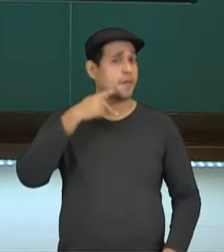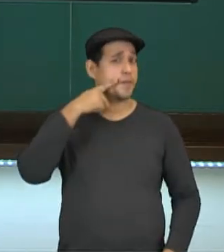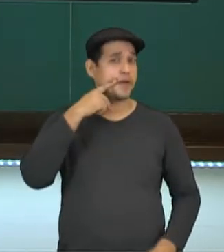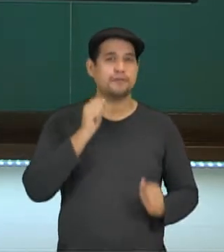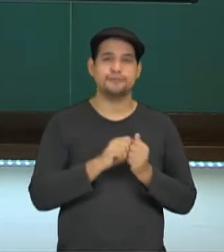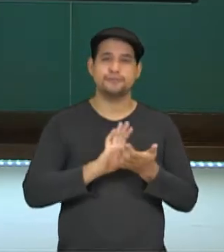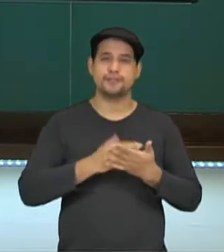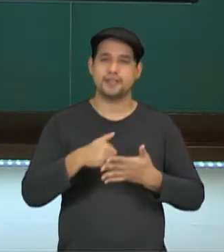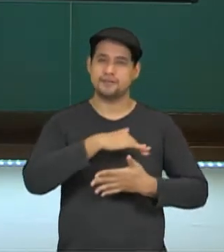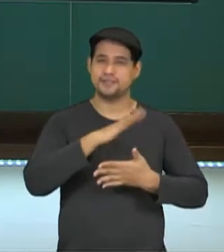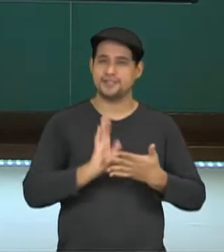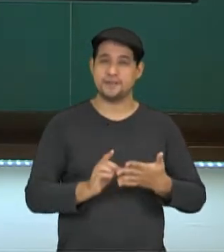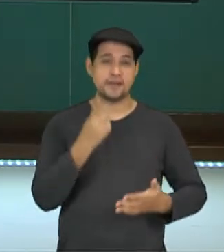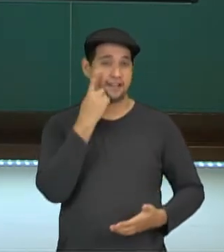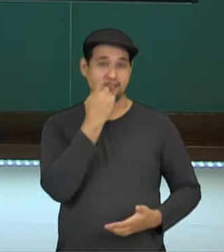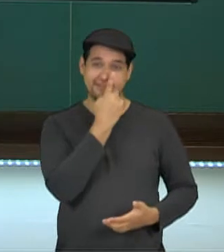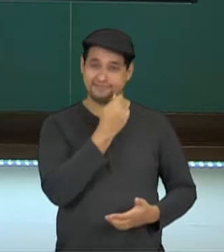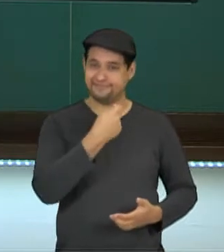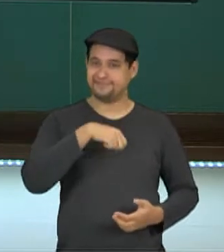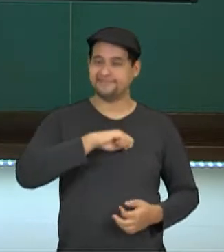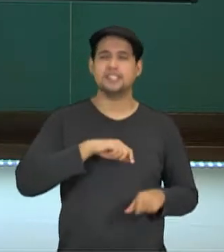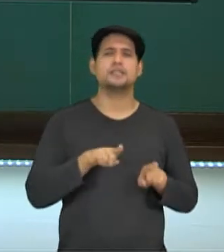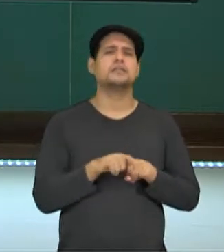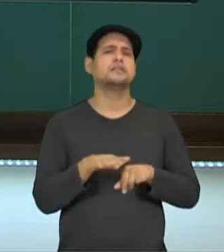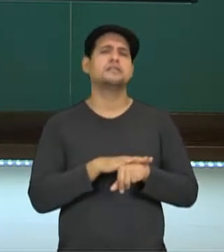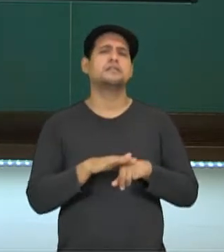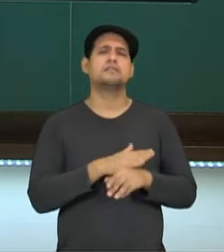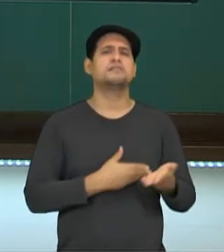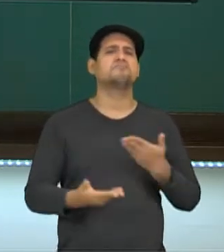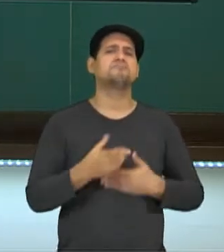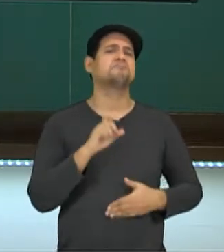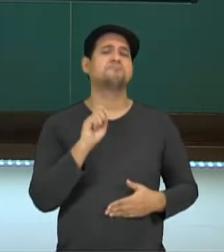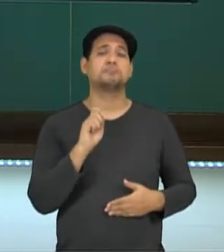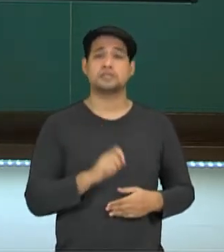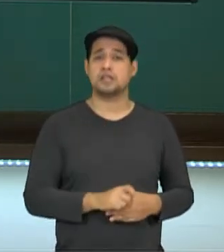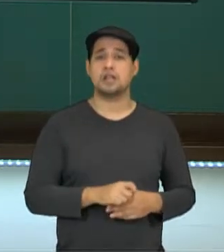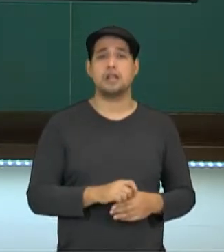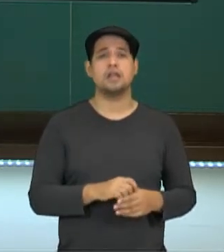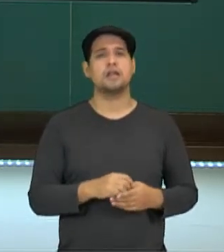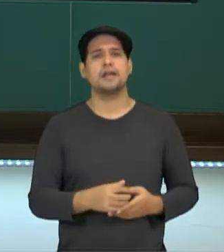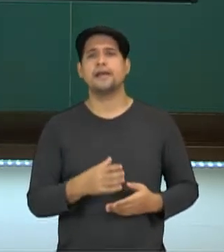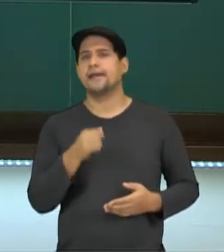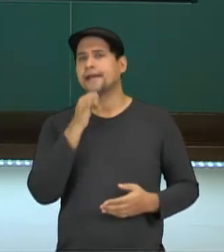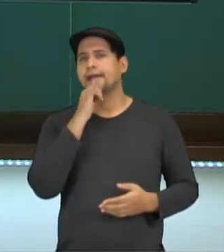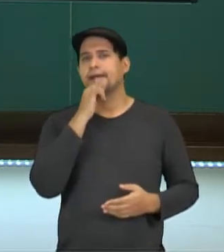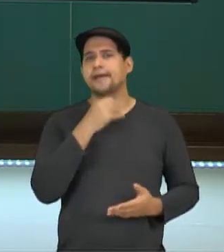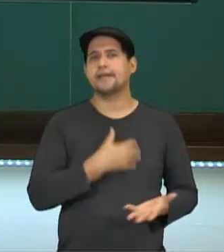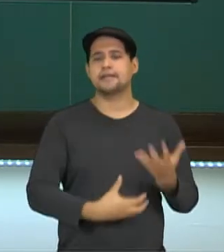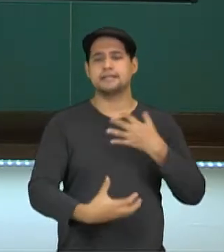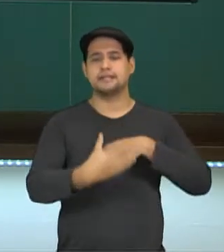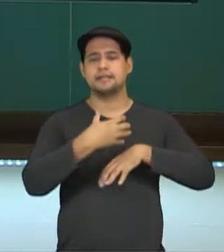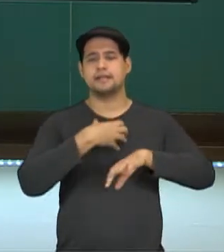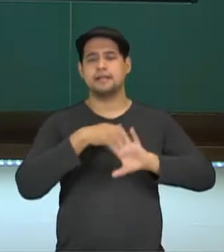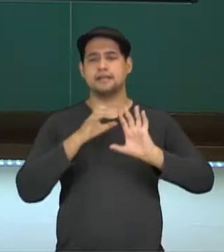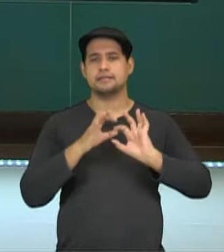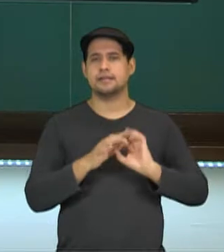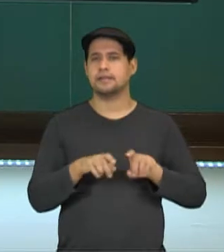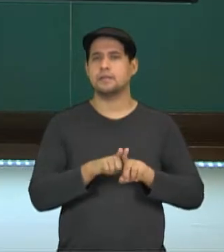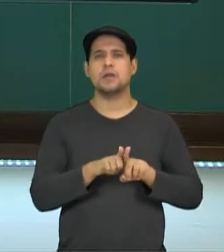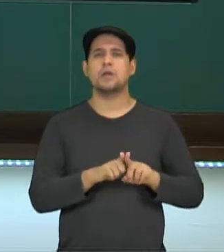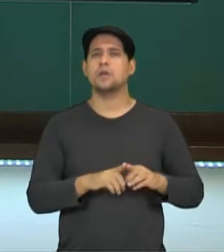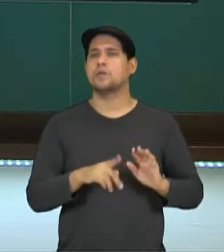Brito, Kelvin, nosso intérprete, para a gente conversar sobre resiliência, projetos de vida e desafios do